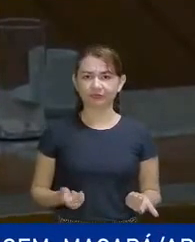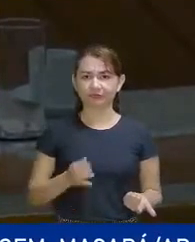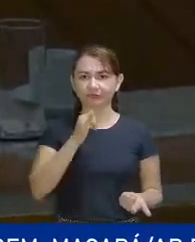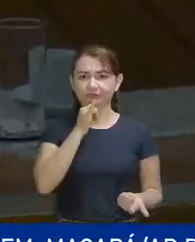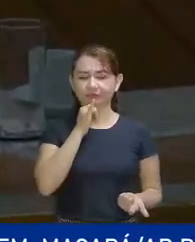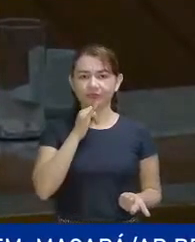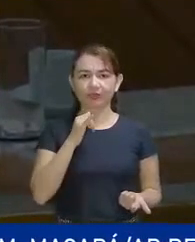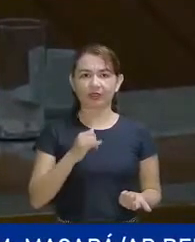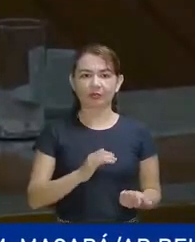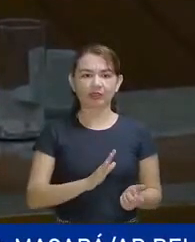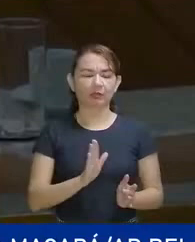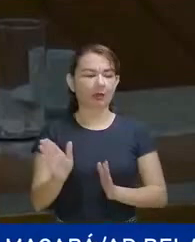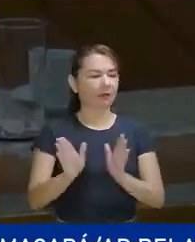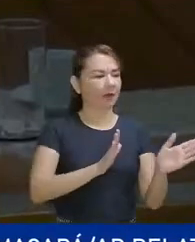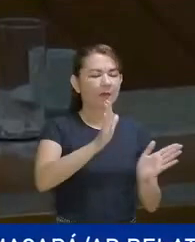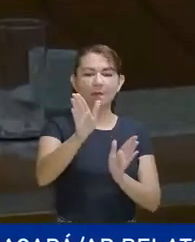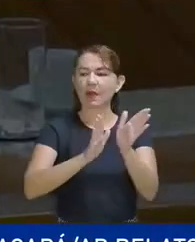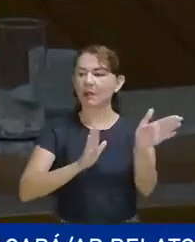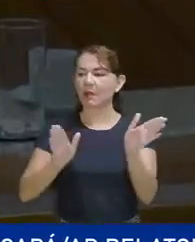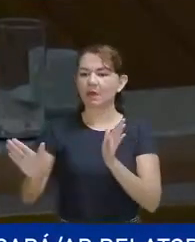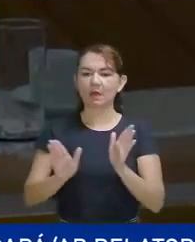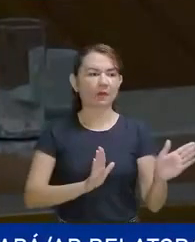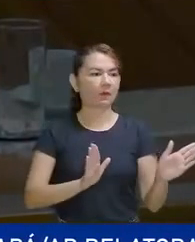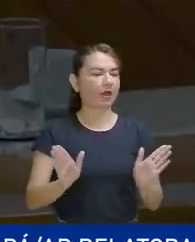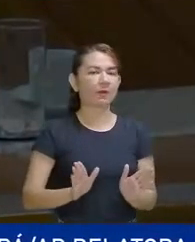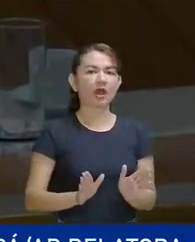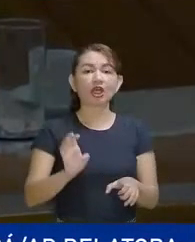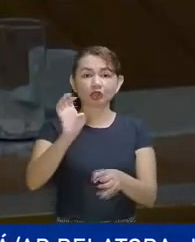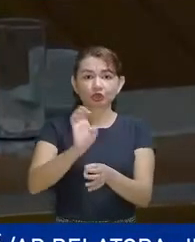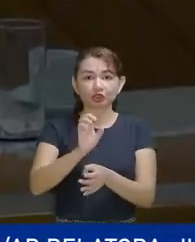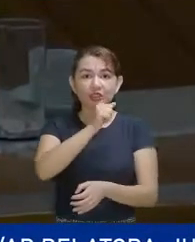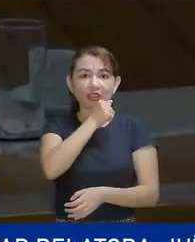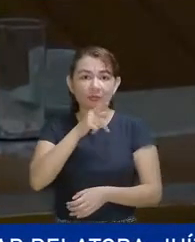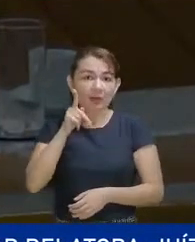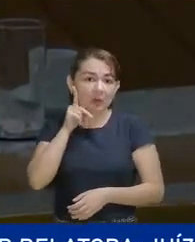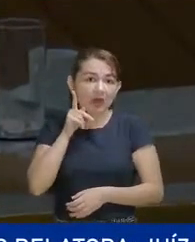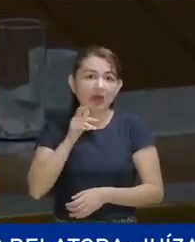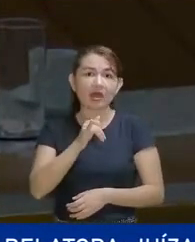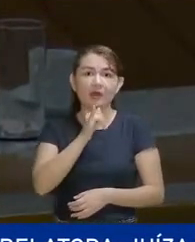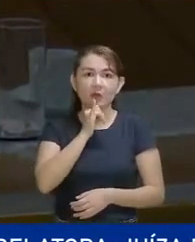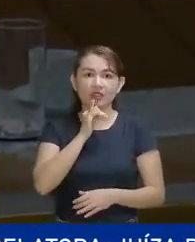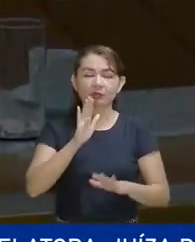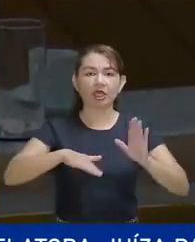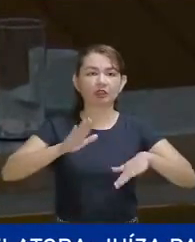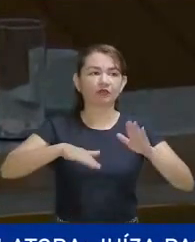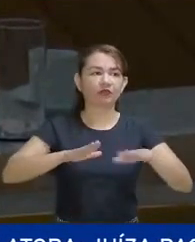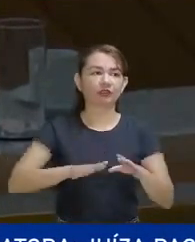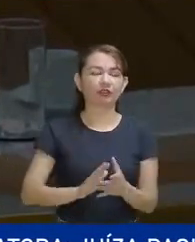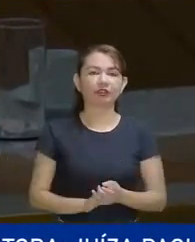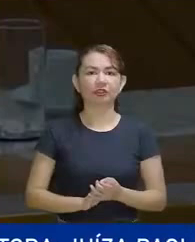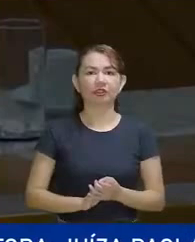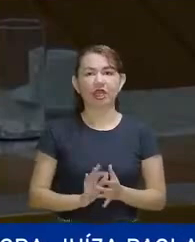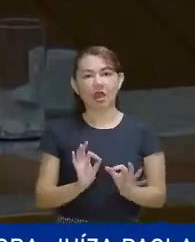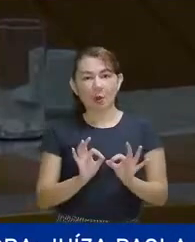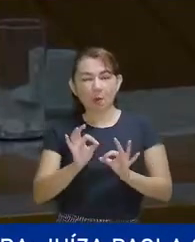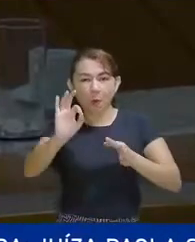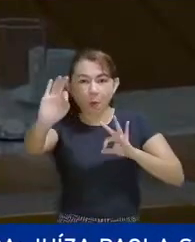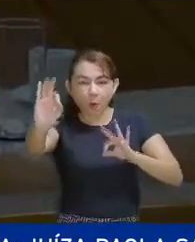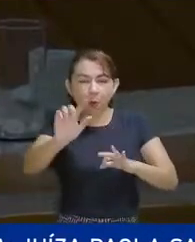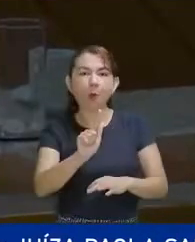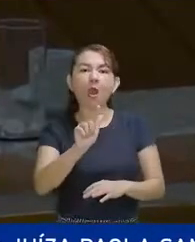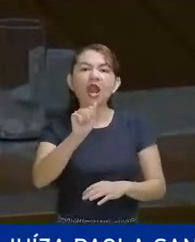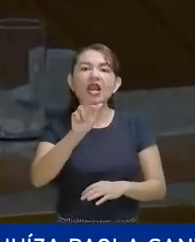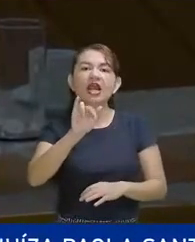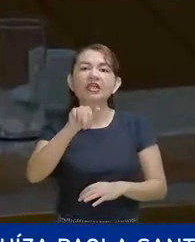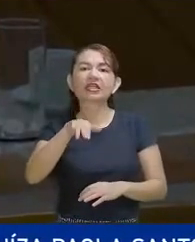o trabalho itinerante. Se, por exemplo, ele está fazendo campanha no estado do Amapá, e que muitas diligências são feitas lá para o garimpo do Lourenço.